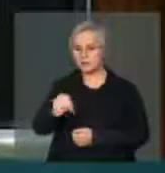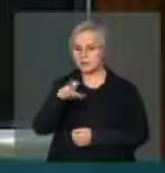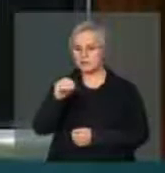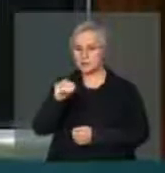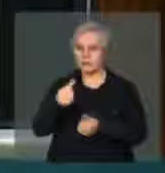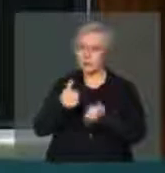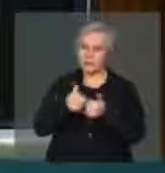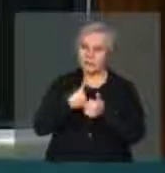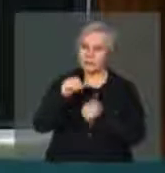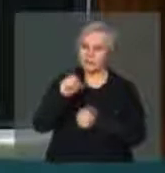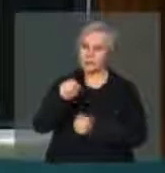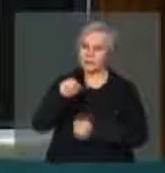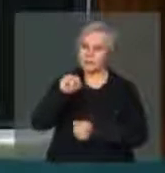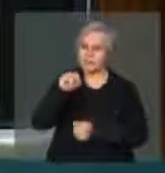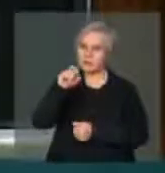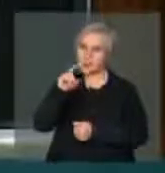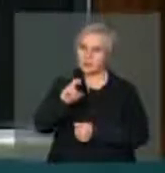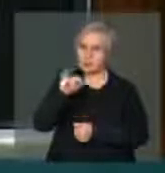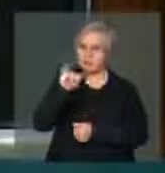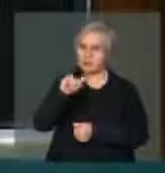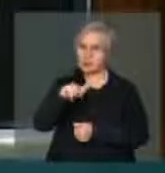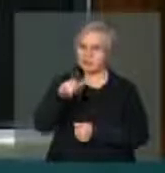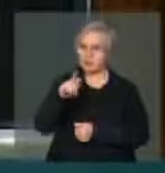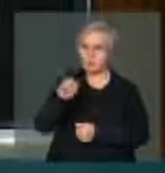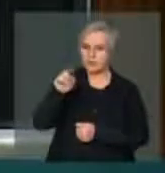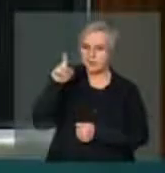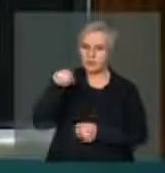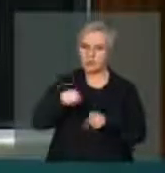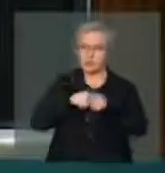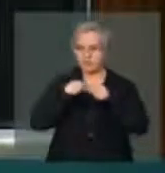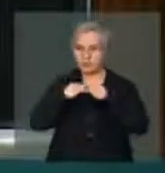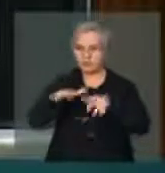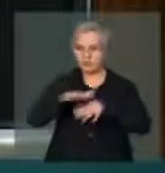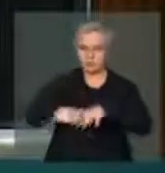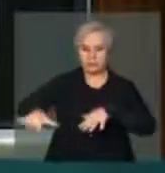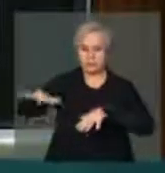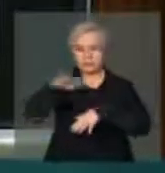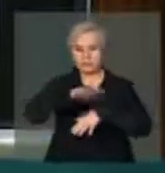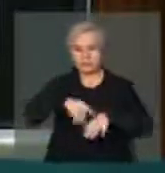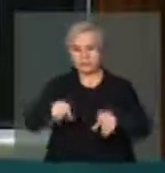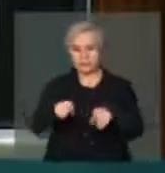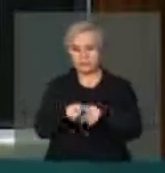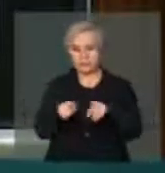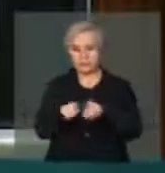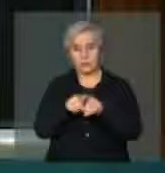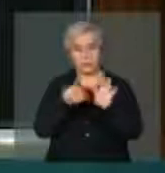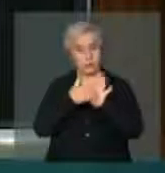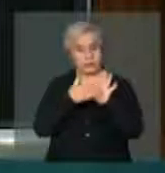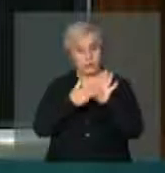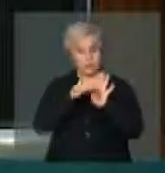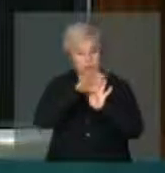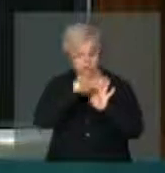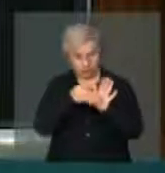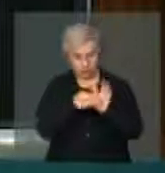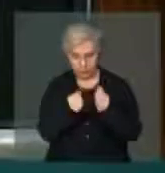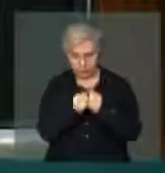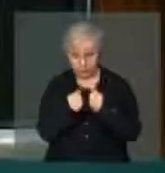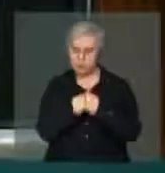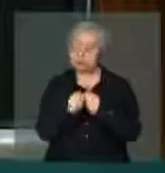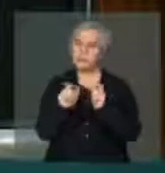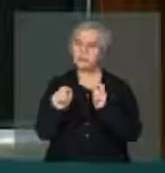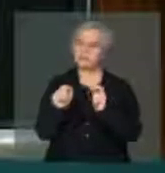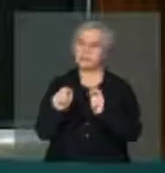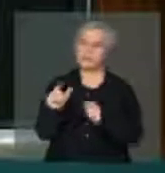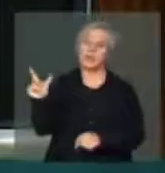barragens prontas, e aumentará a área agrícola irrigada. Uma proposta complementar a essa seria a